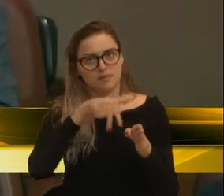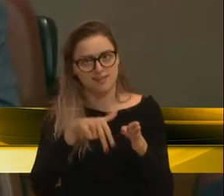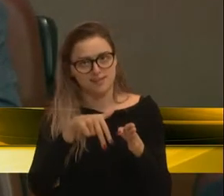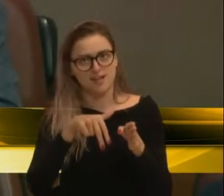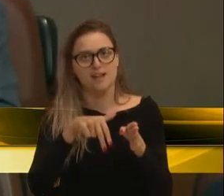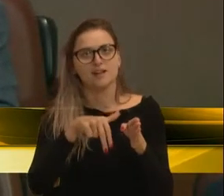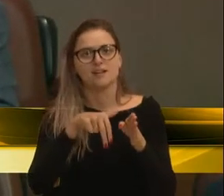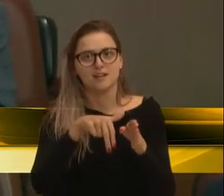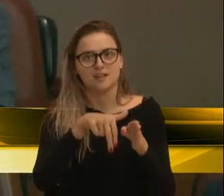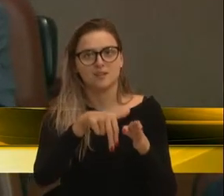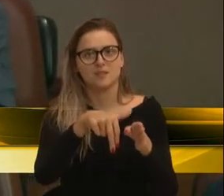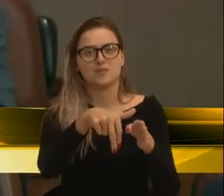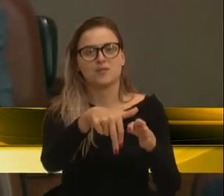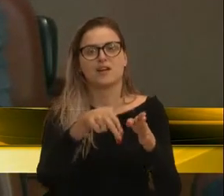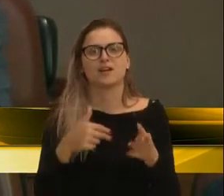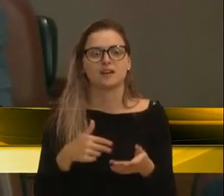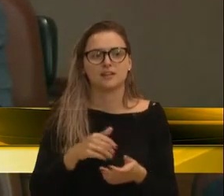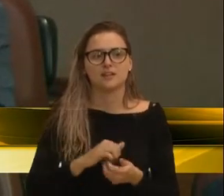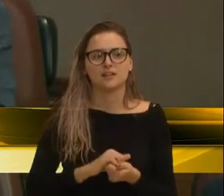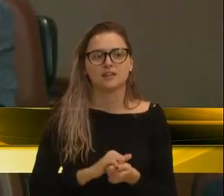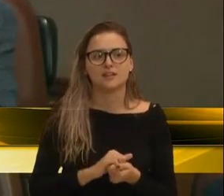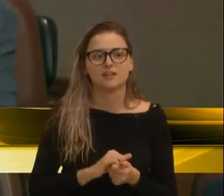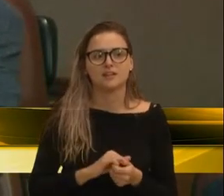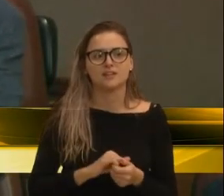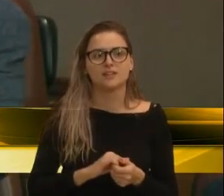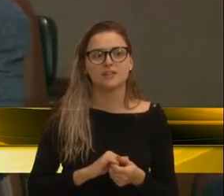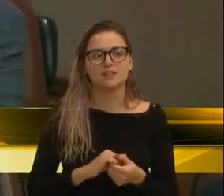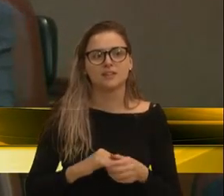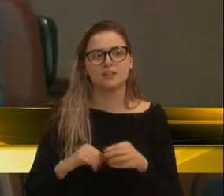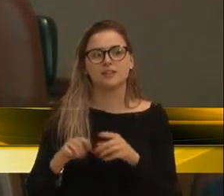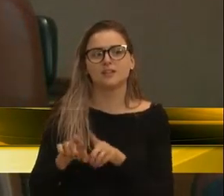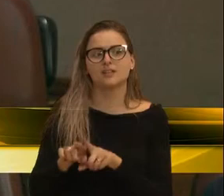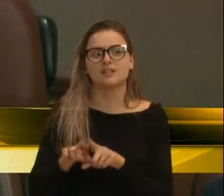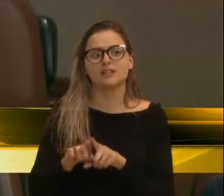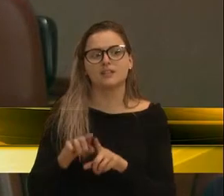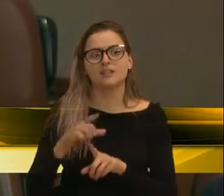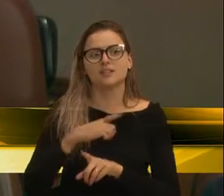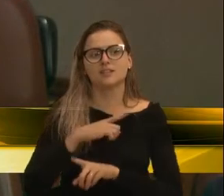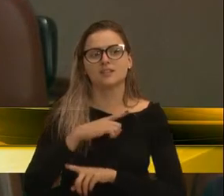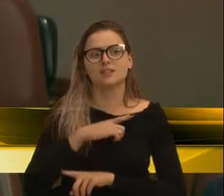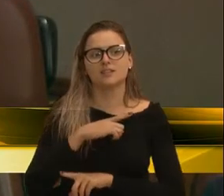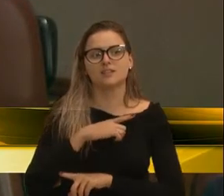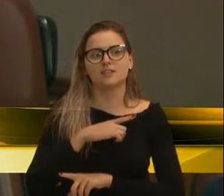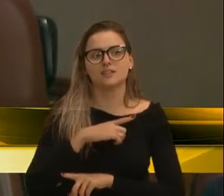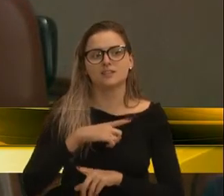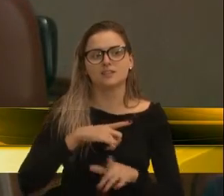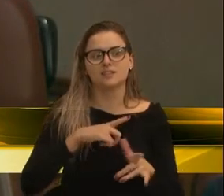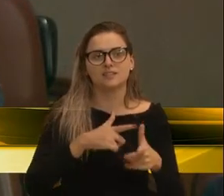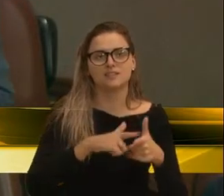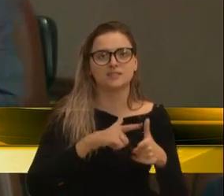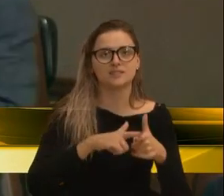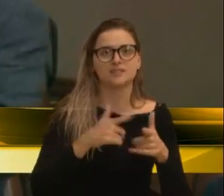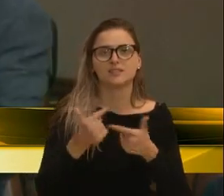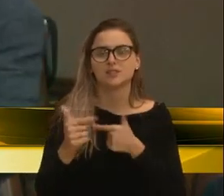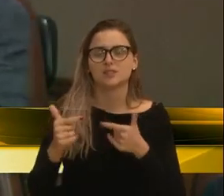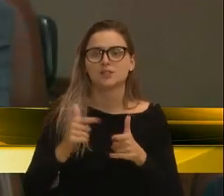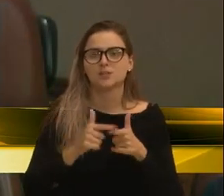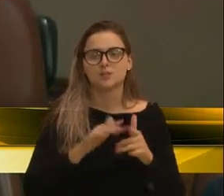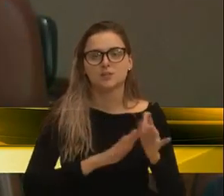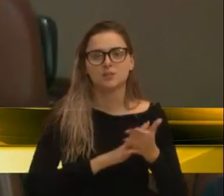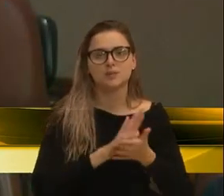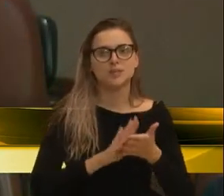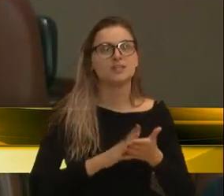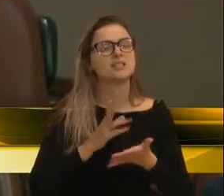Duas quadras para cima. Mas se viesse por cima pela Bortoluzene, não tinha problema, dava para vir sem problema. Então, sempre